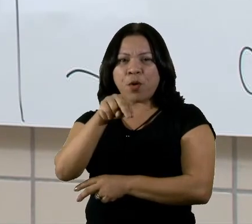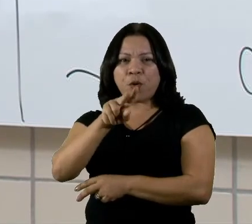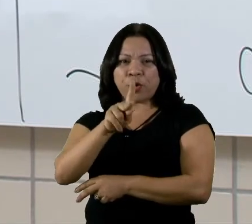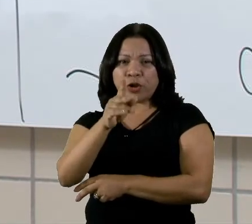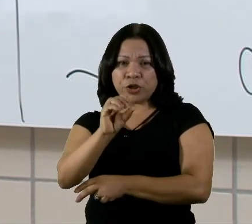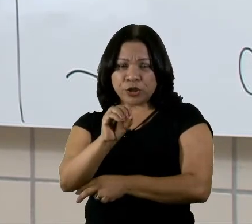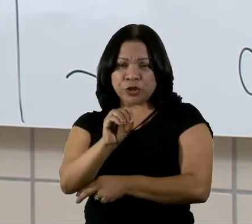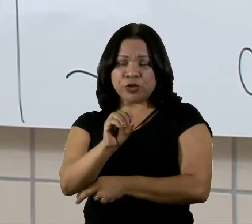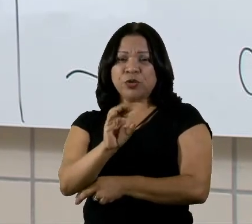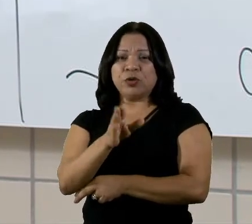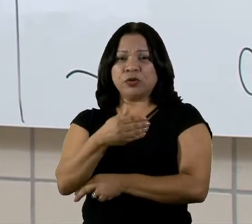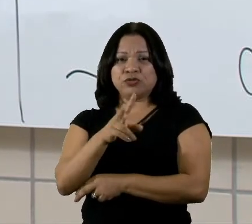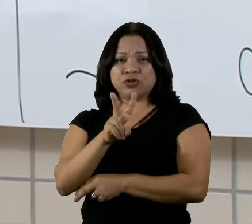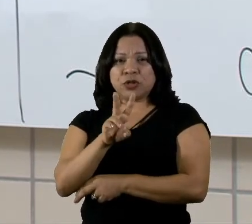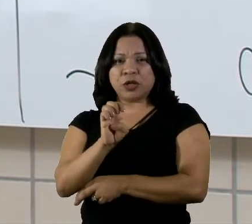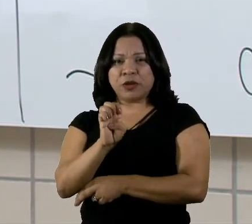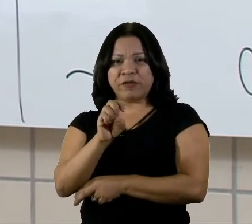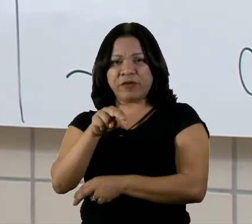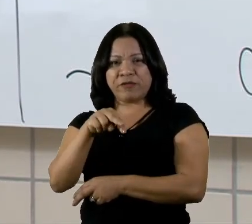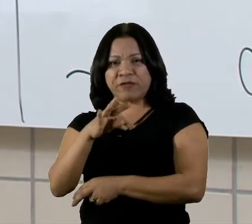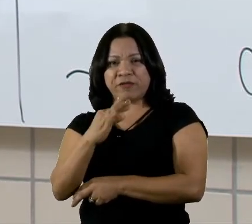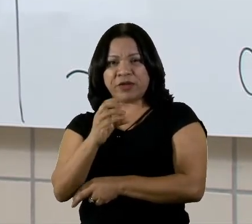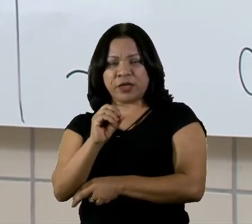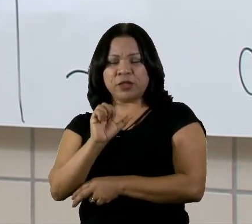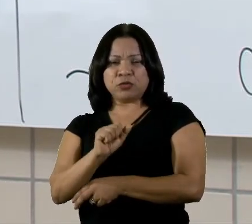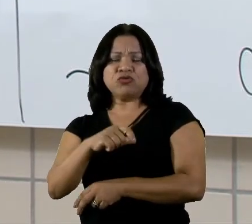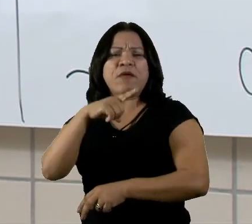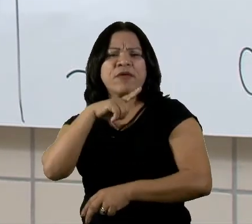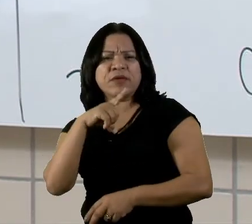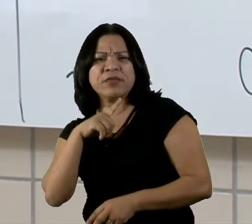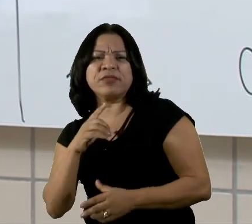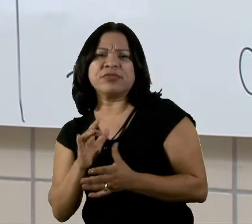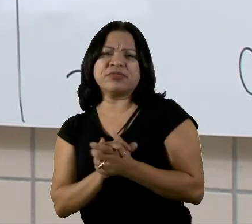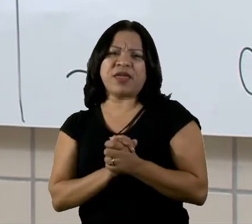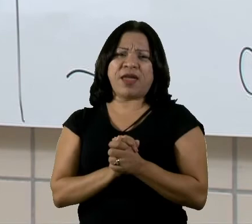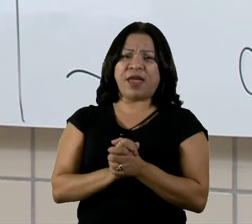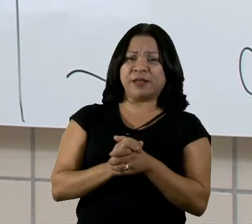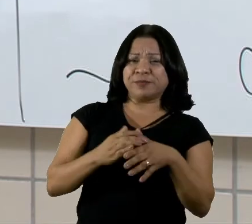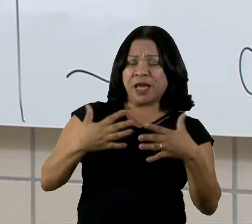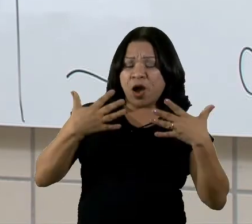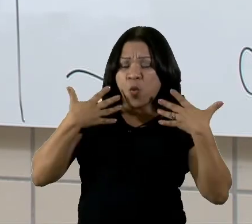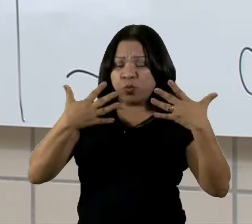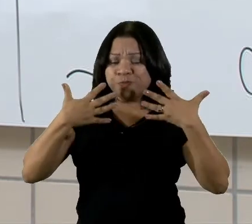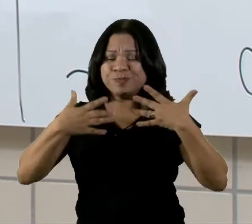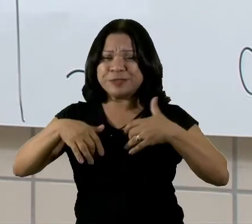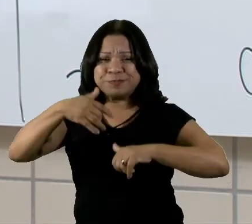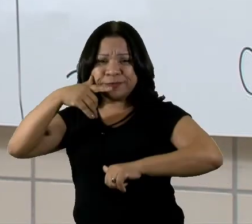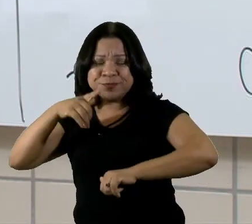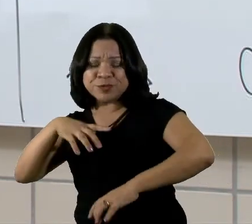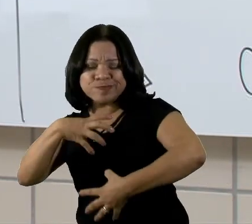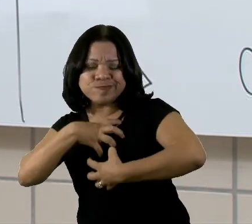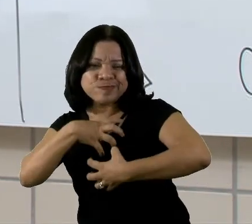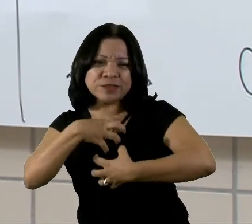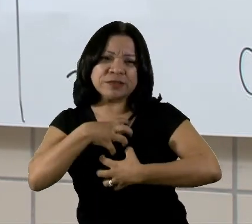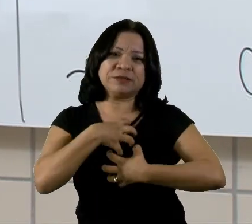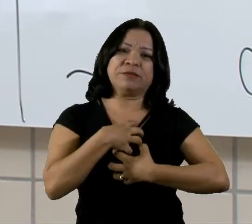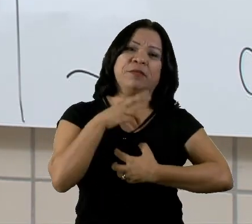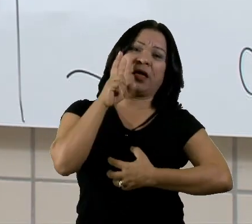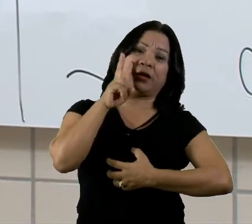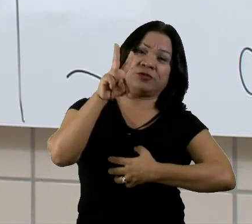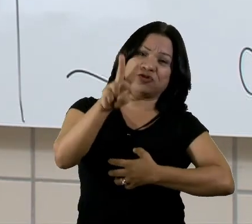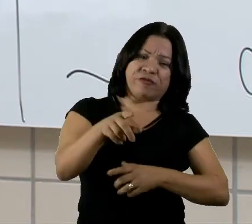parte que traz o humor, mas também tem um drama que a gente consegue se sensibilizar com o devaneio do personagem